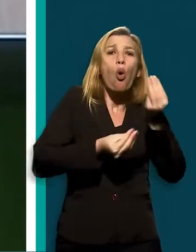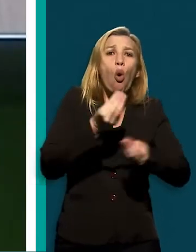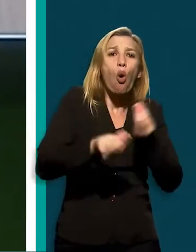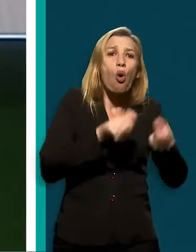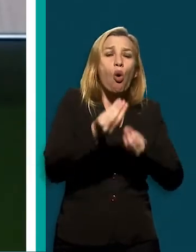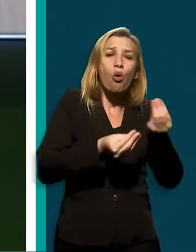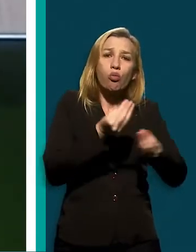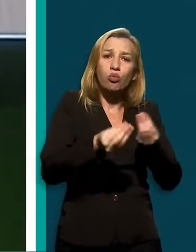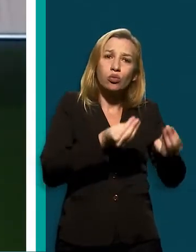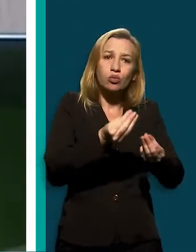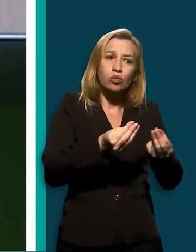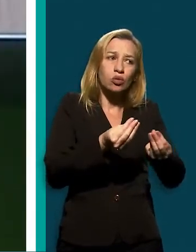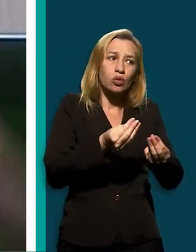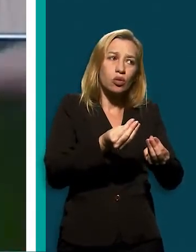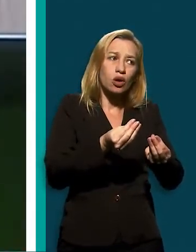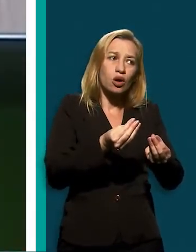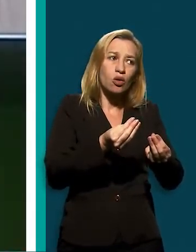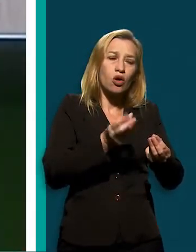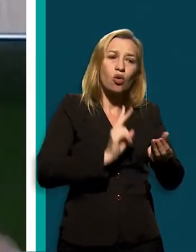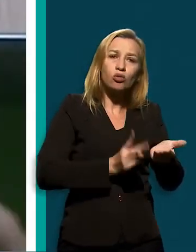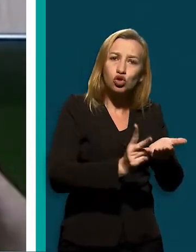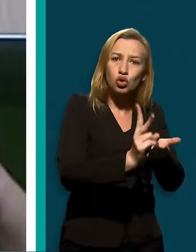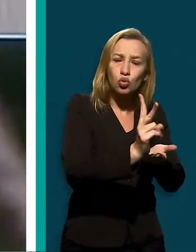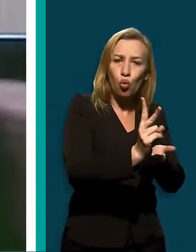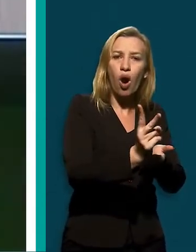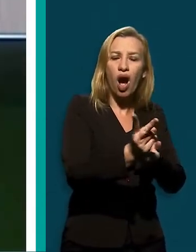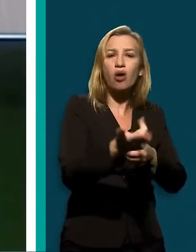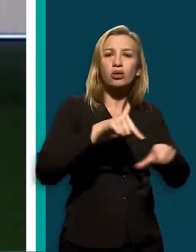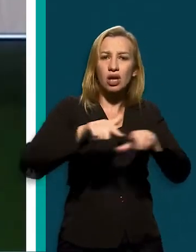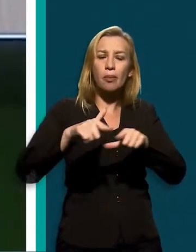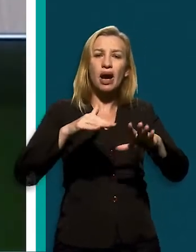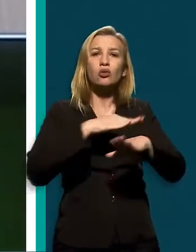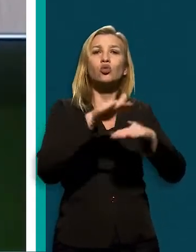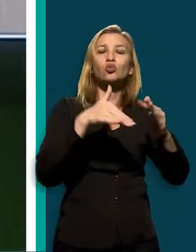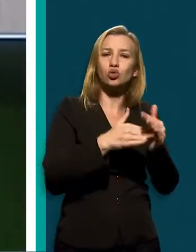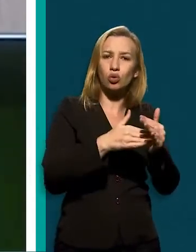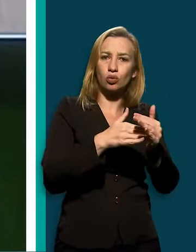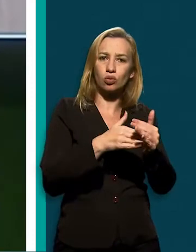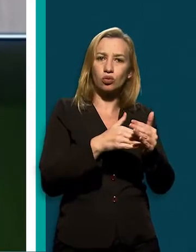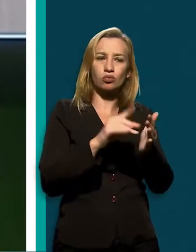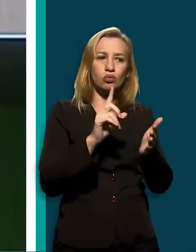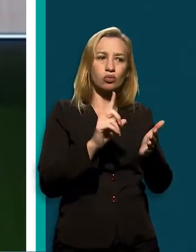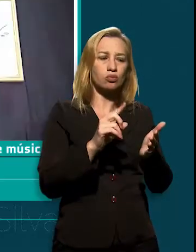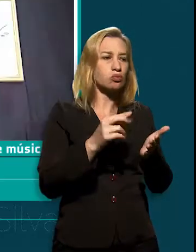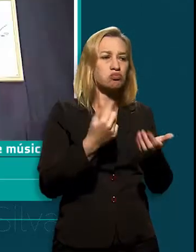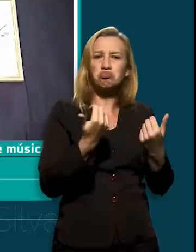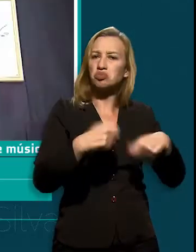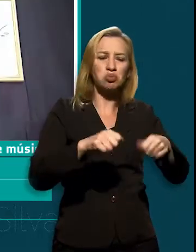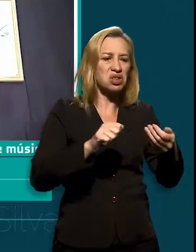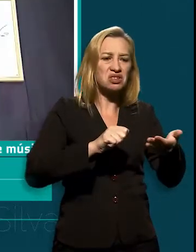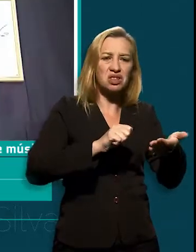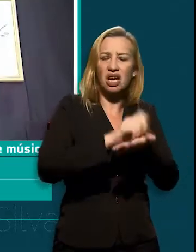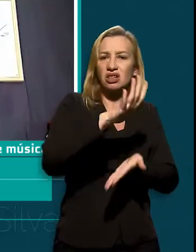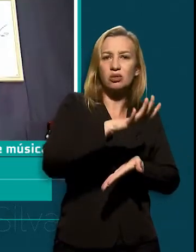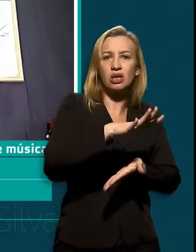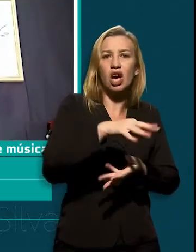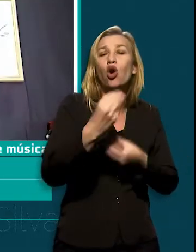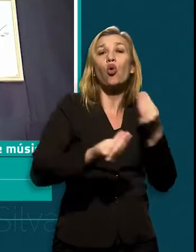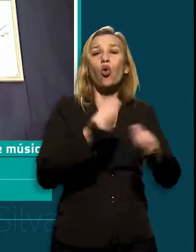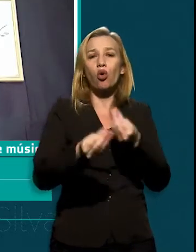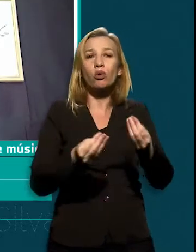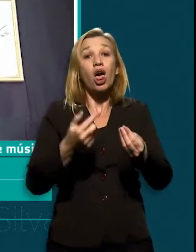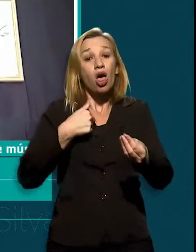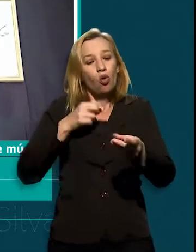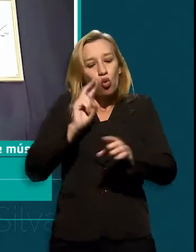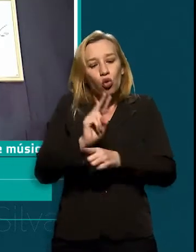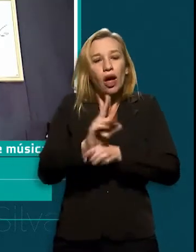grande. Como eu posso segurar sem ter que despedir, sem ter que... Enfim, como faço para manter tudo isso? Porque passa a ser um cuidado não só para a